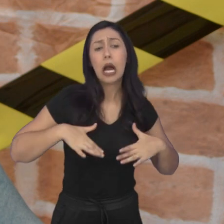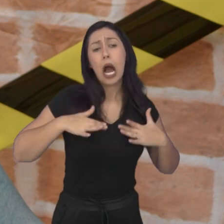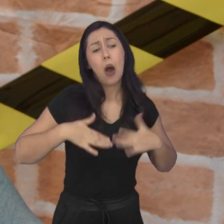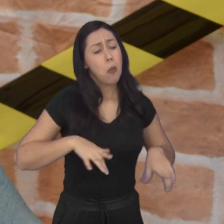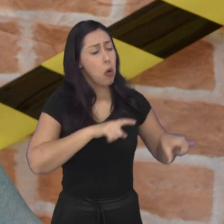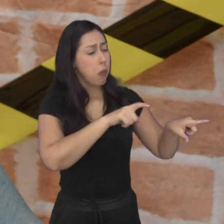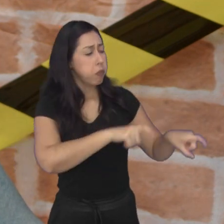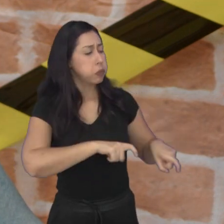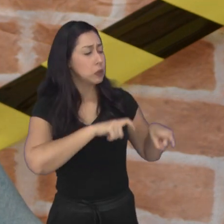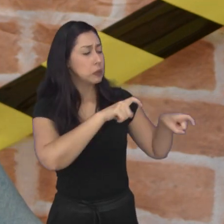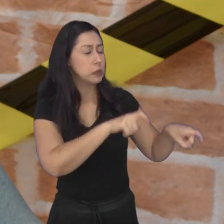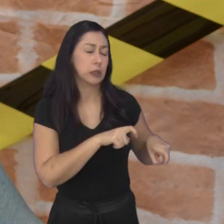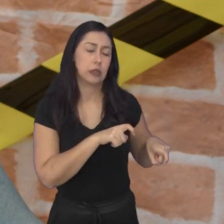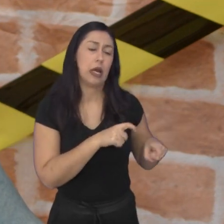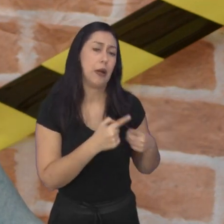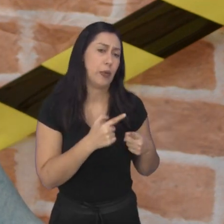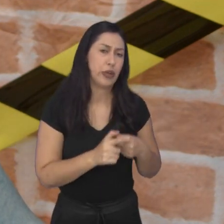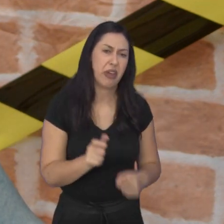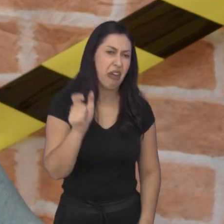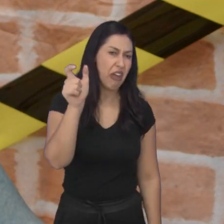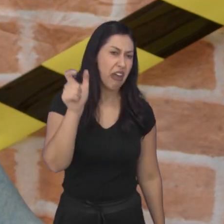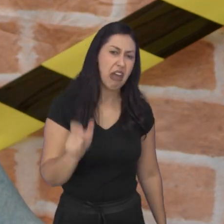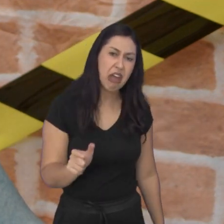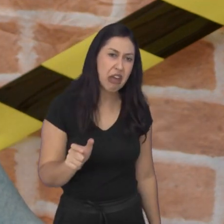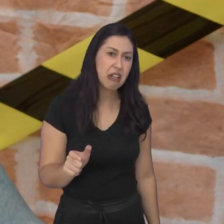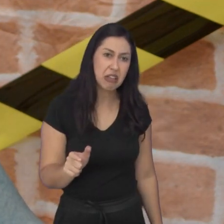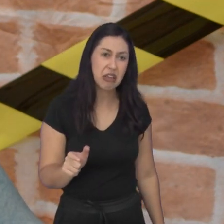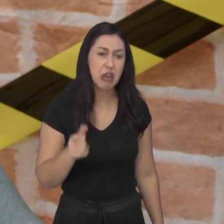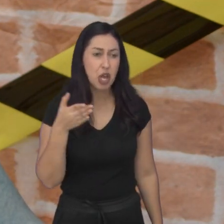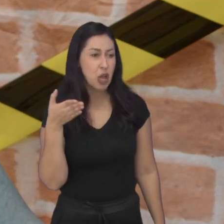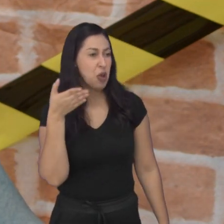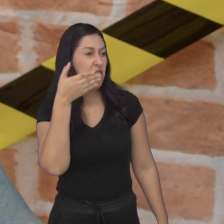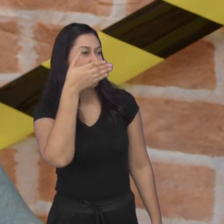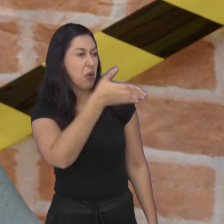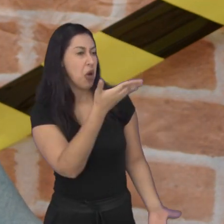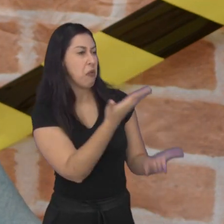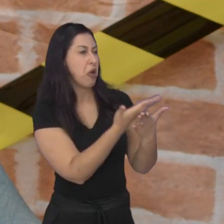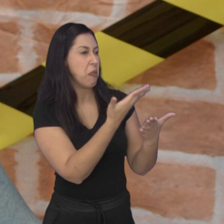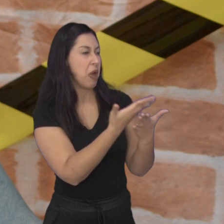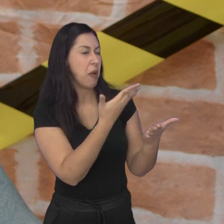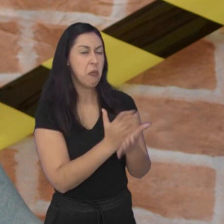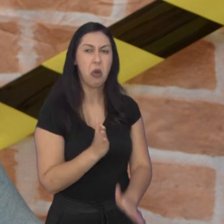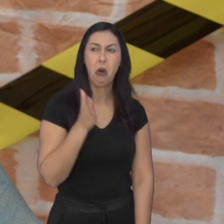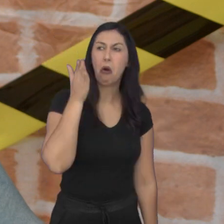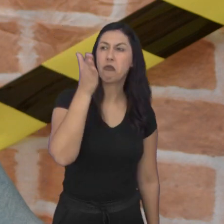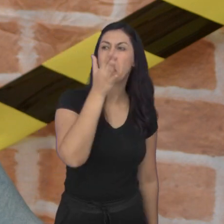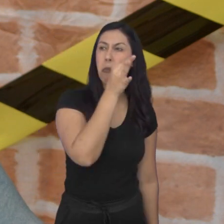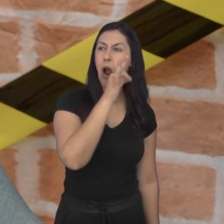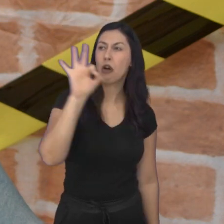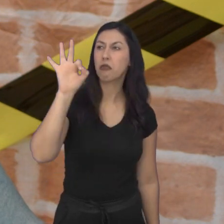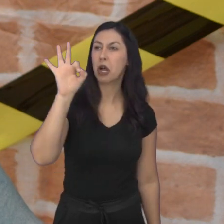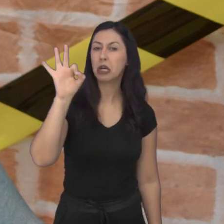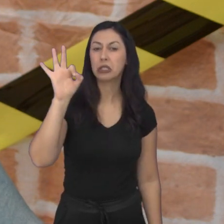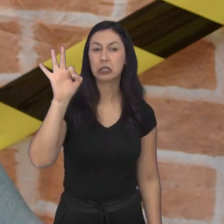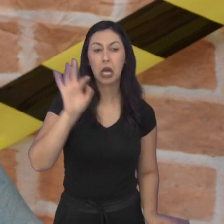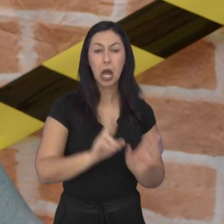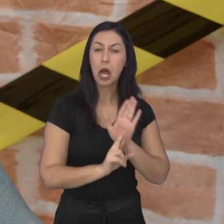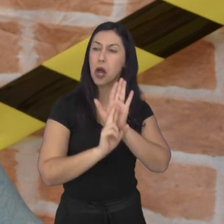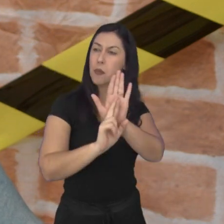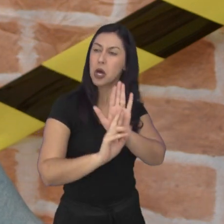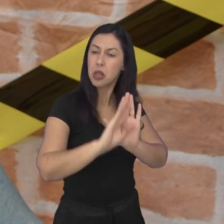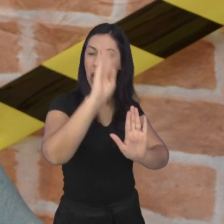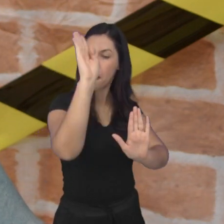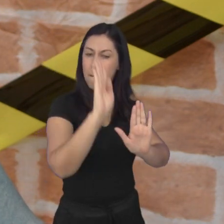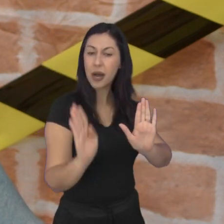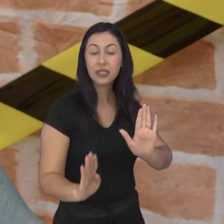muito rural. Ele é um cara que, pô, tava na ABL, tava na Academia Brasileira de Letras, o cara foi pra França em nome do